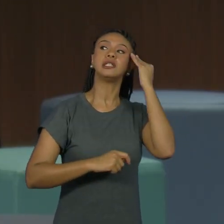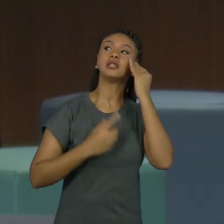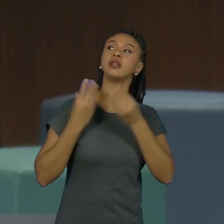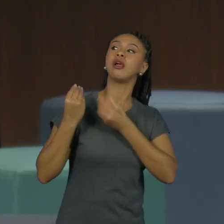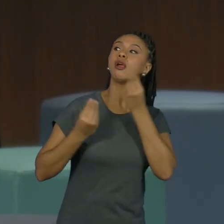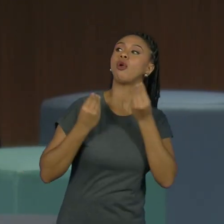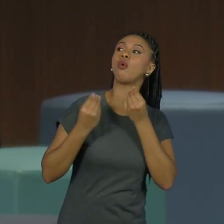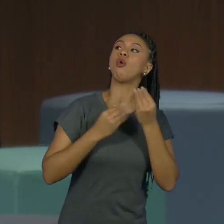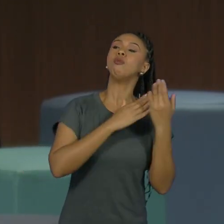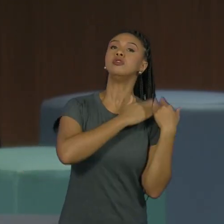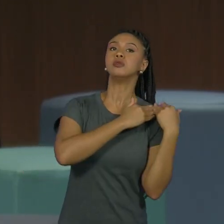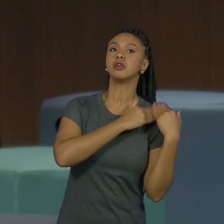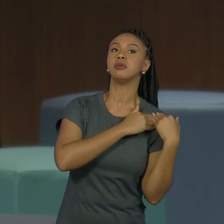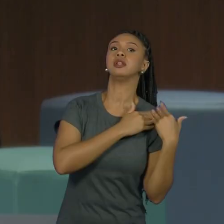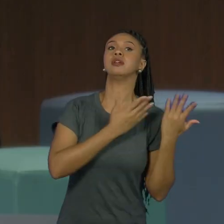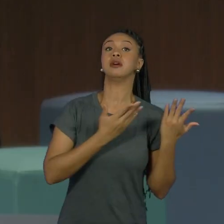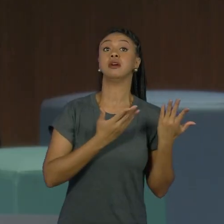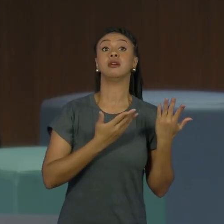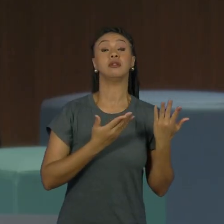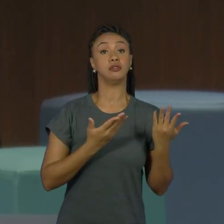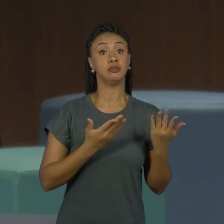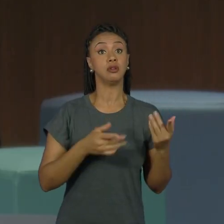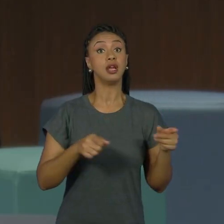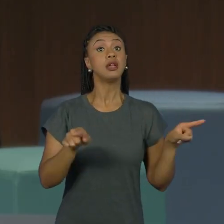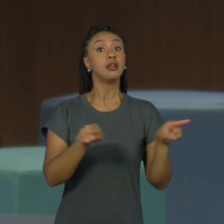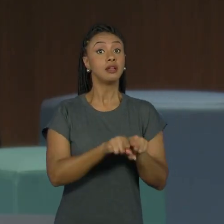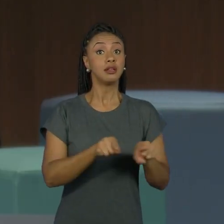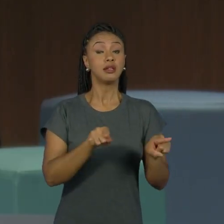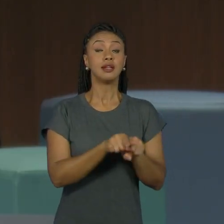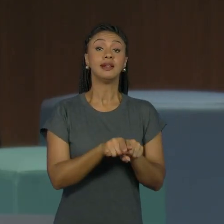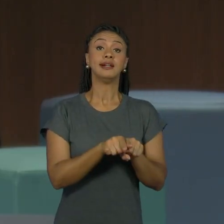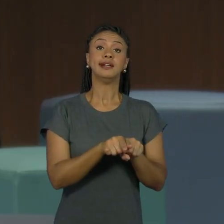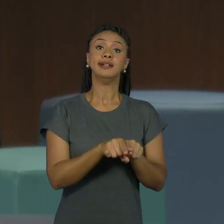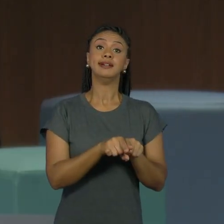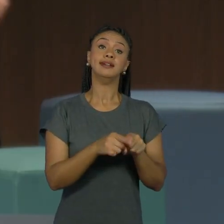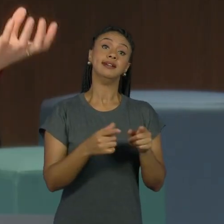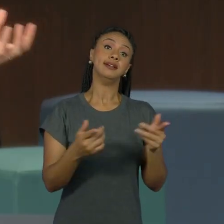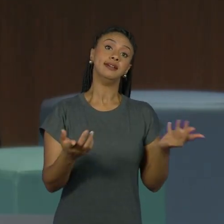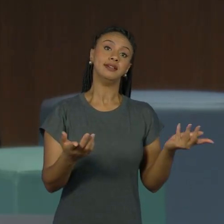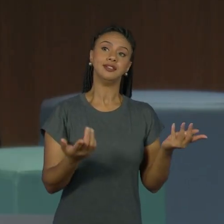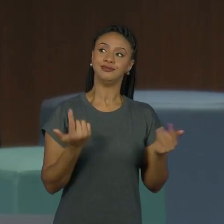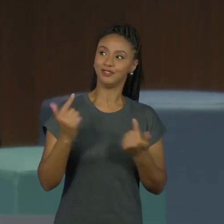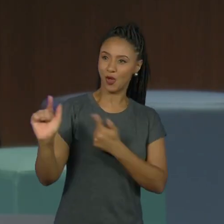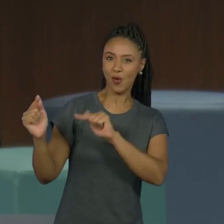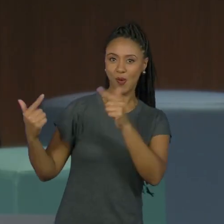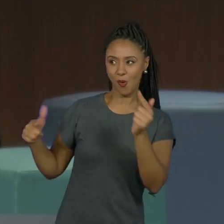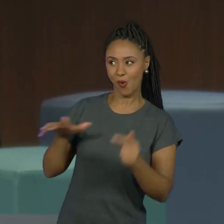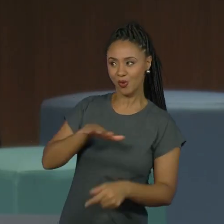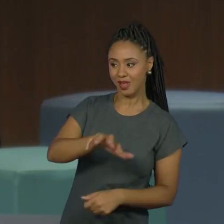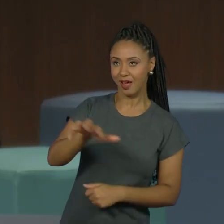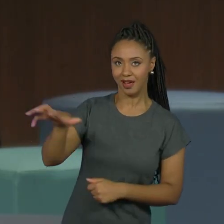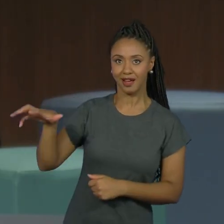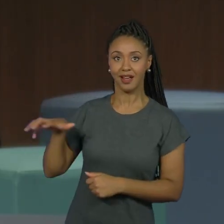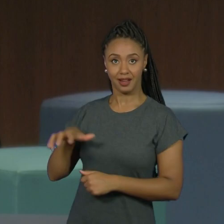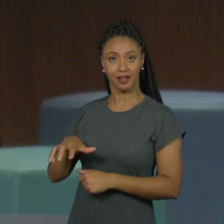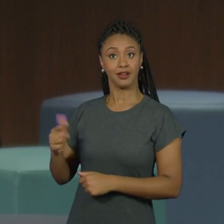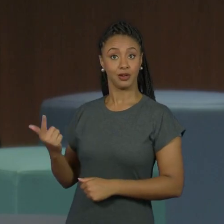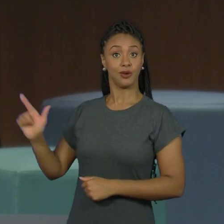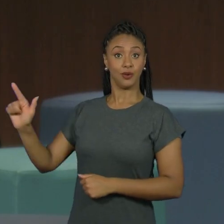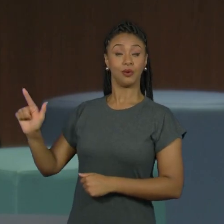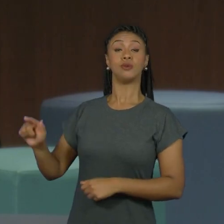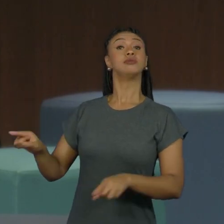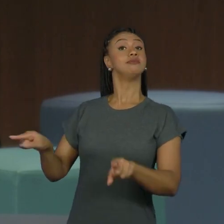qual é a função dela, a própria TI, e também os outros, né, os outros setores, os outros departamentos da